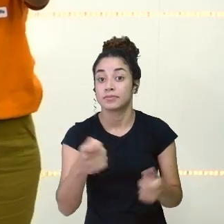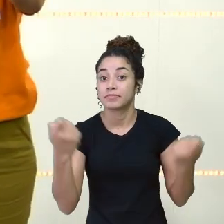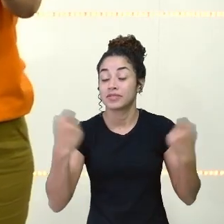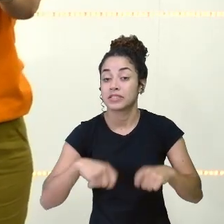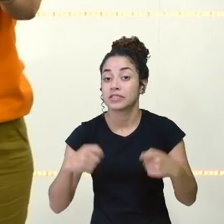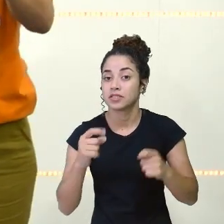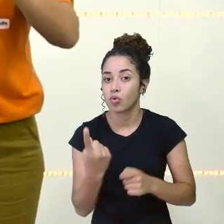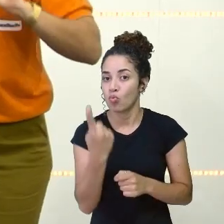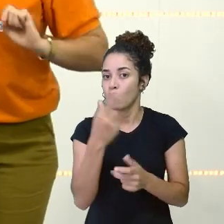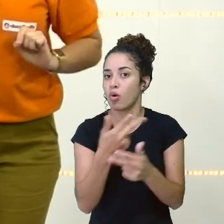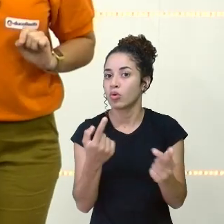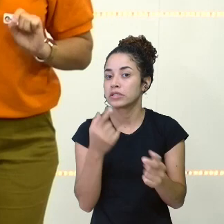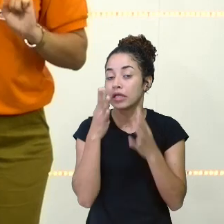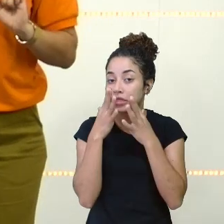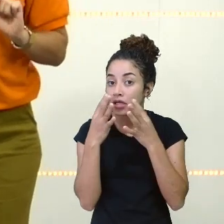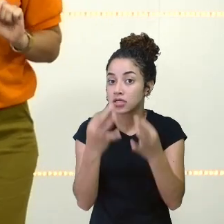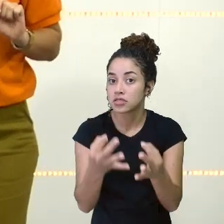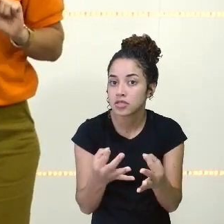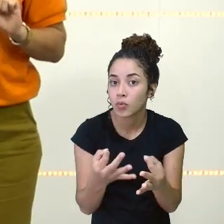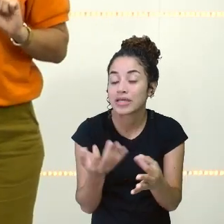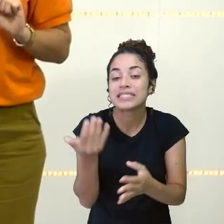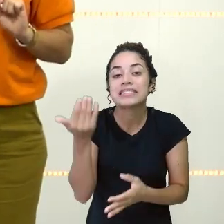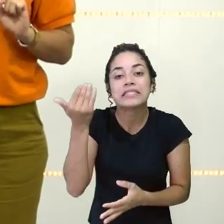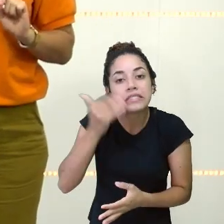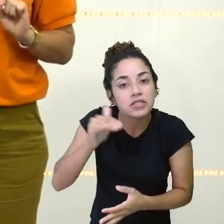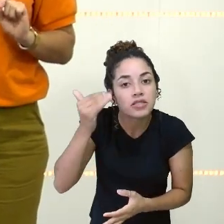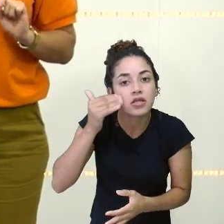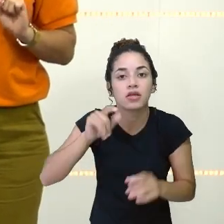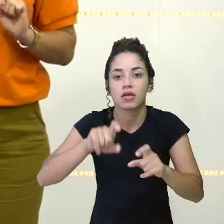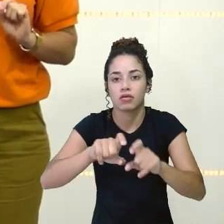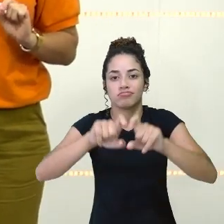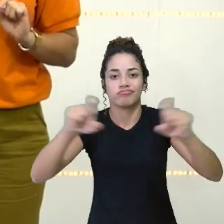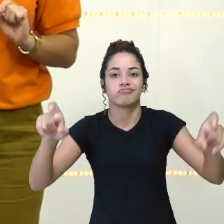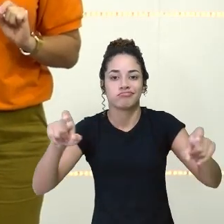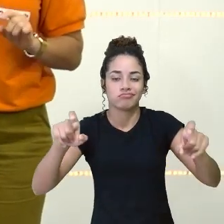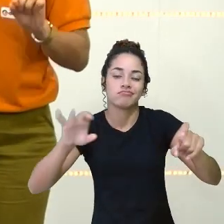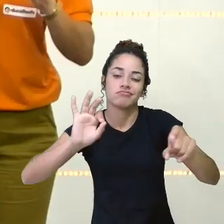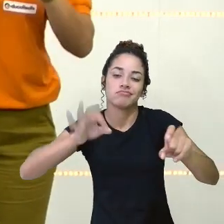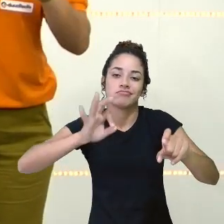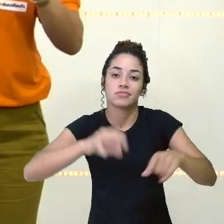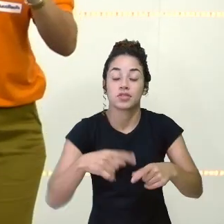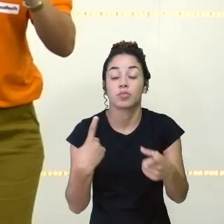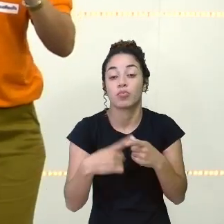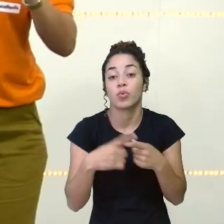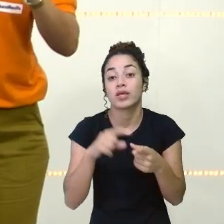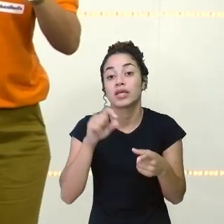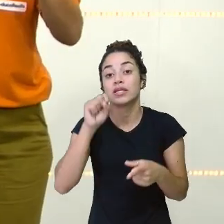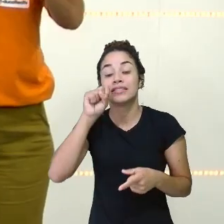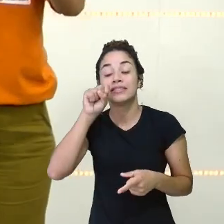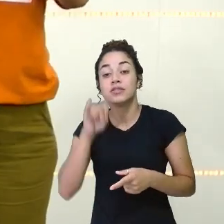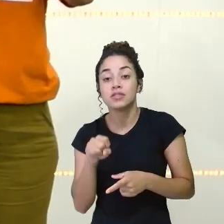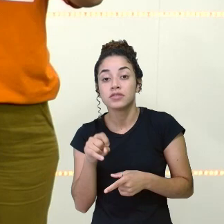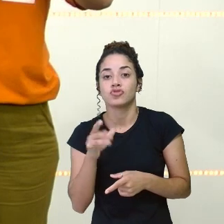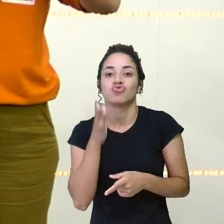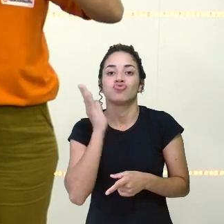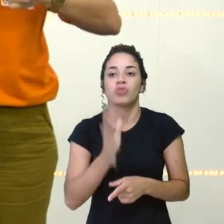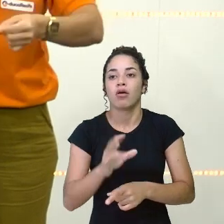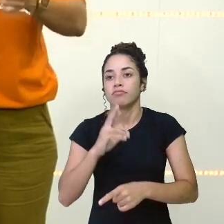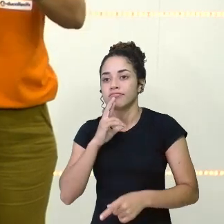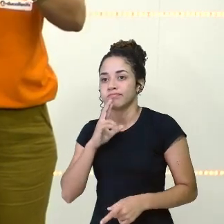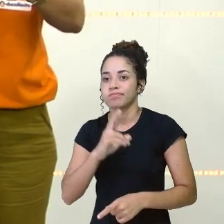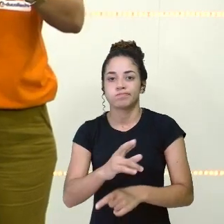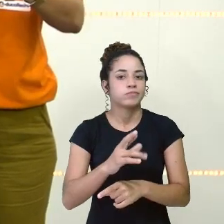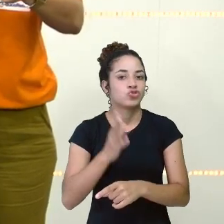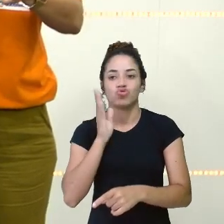pensar em uma coisa, na interpretação da questão. Isso mesmo, porque a gente já poderia responder